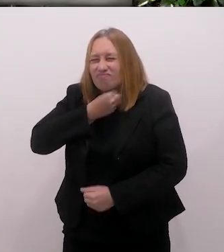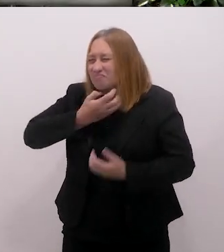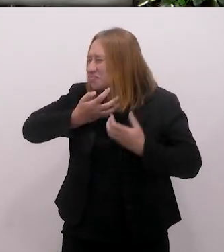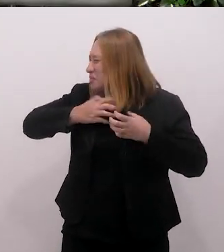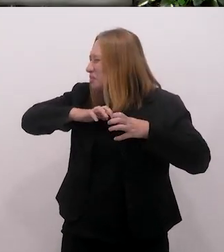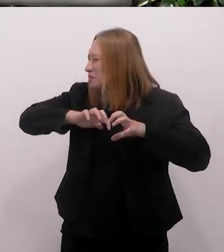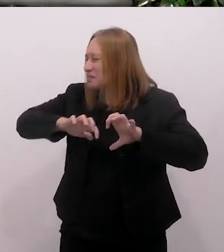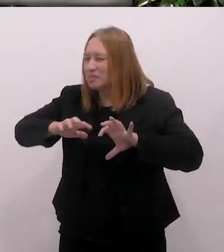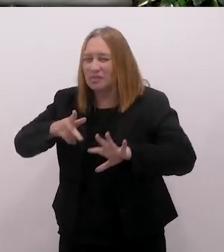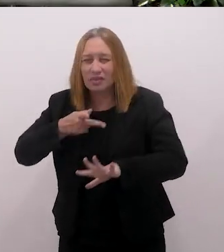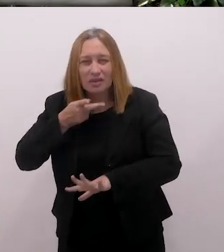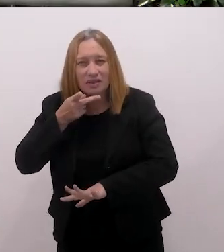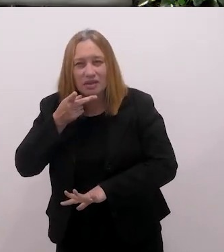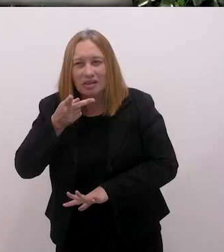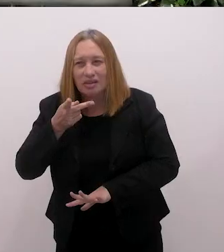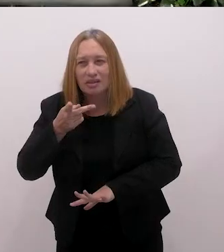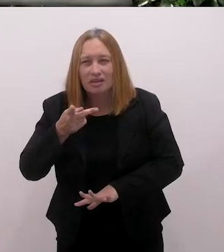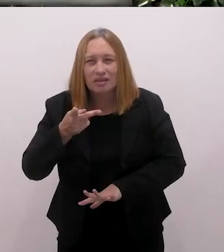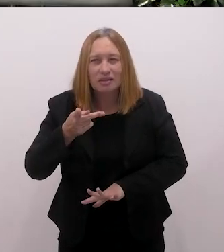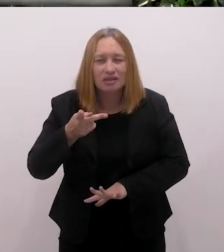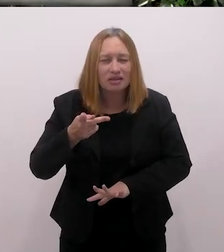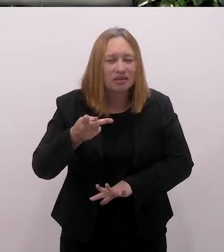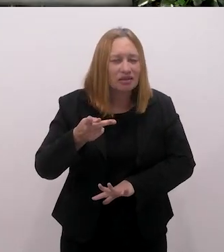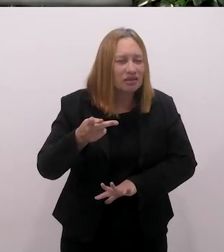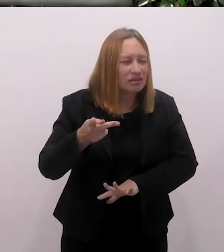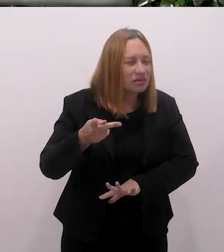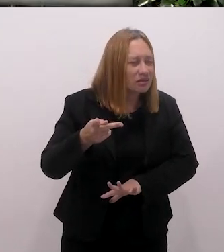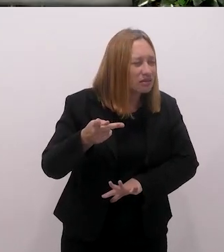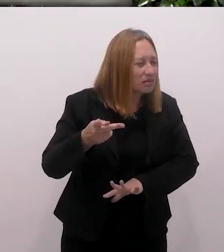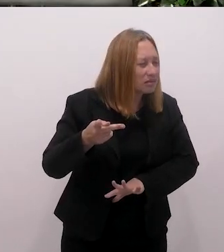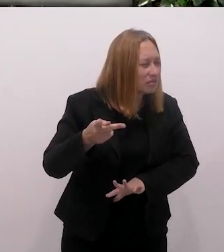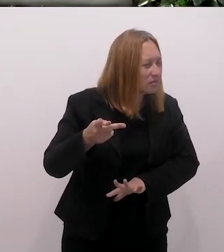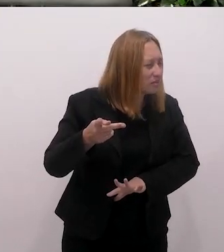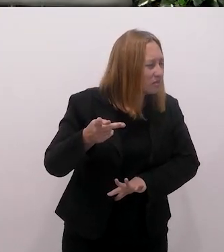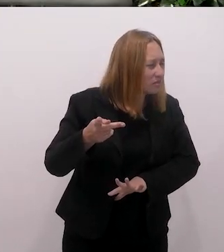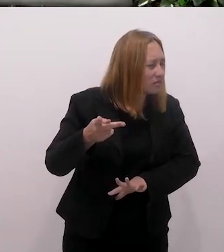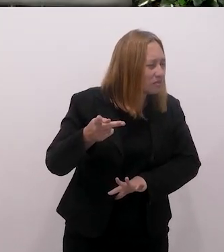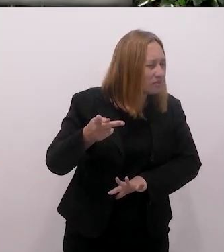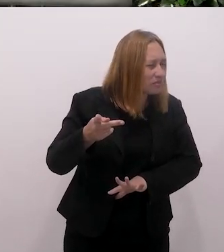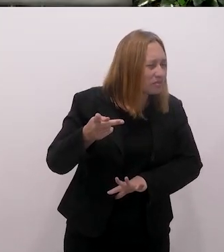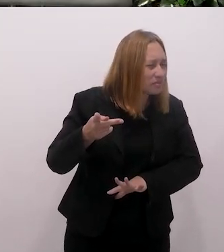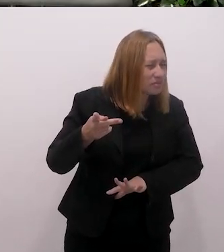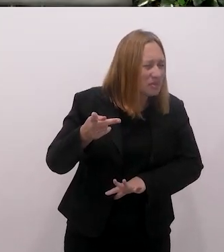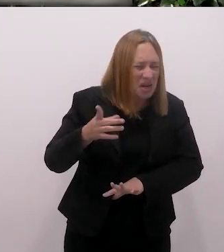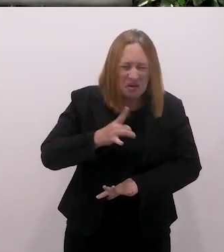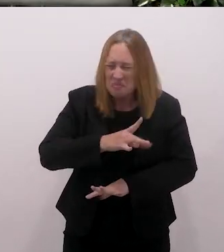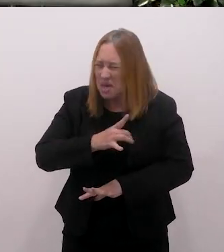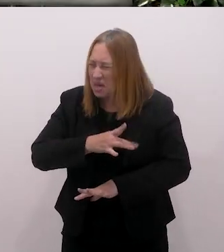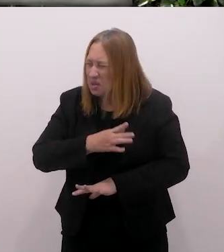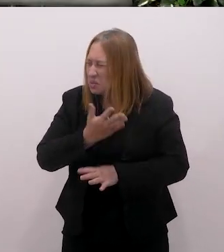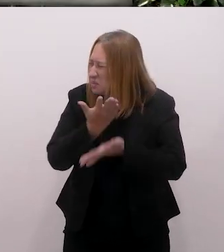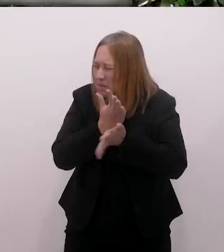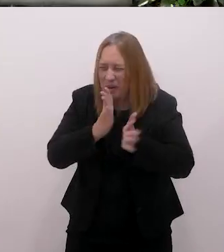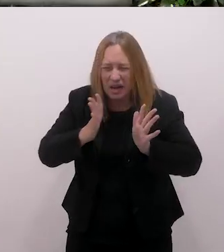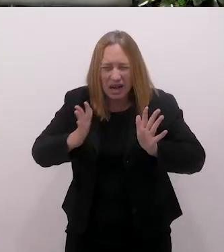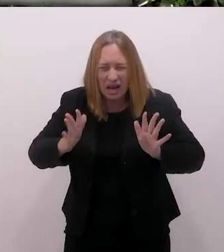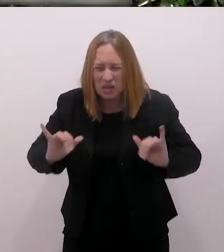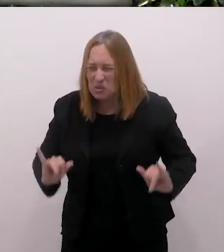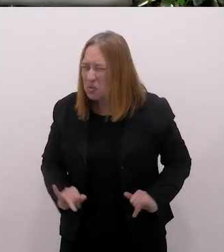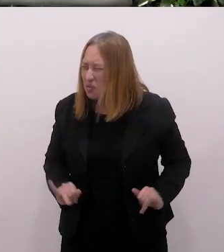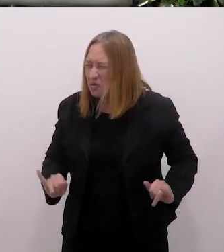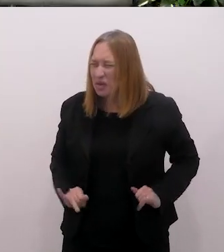quis desabafar e me cortou. Chega de temer,